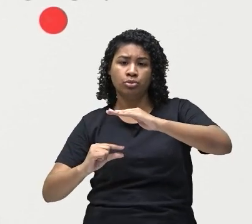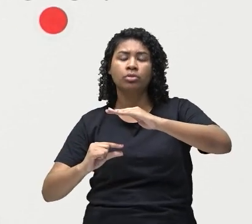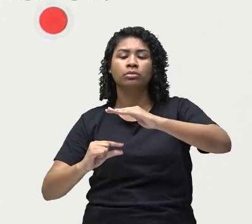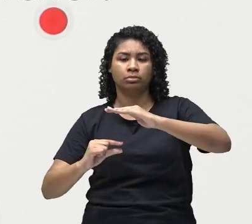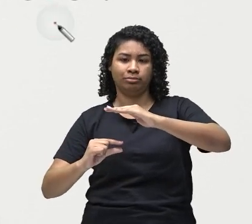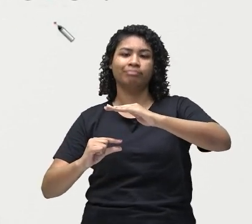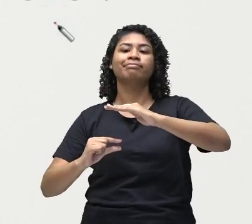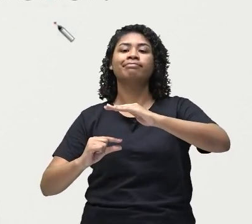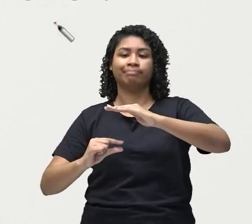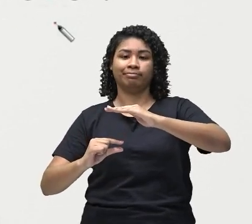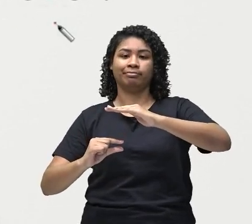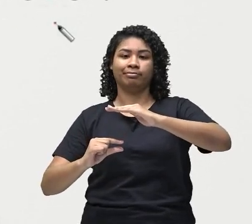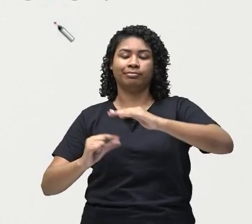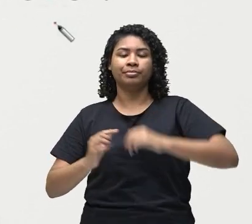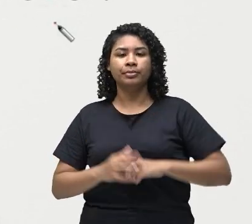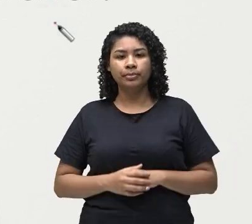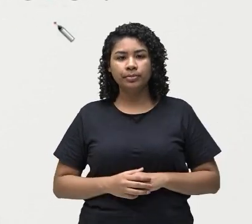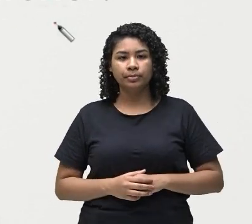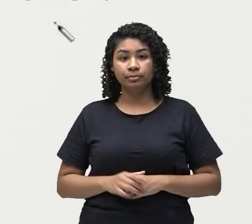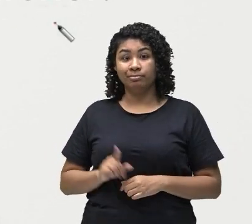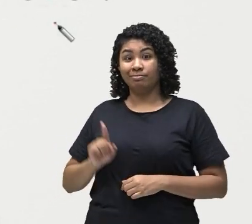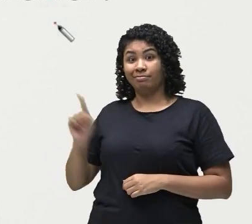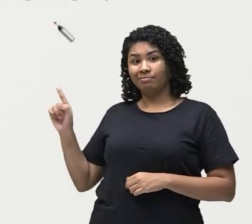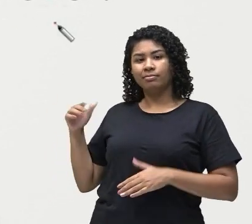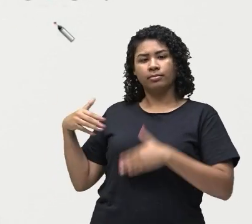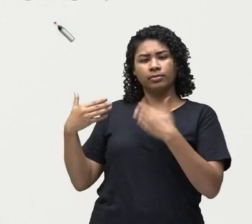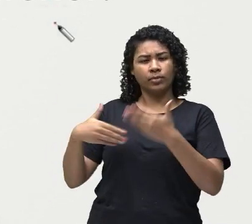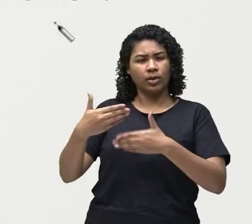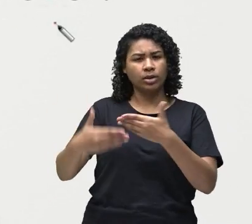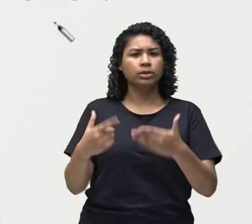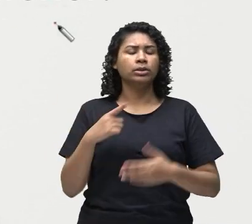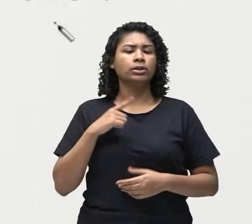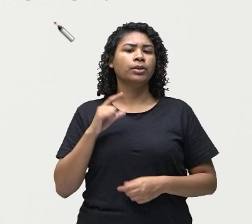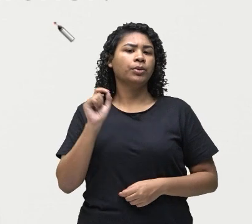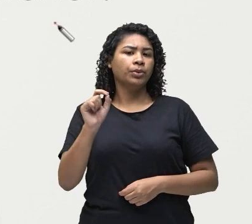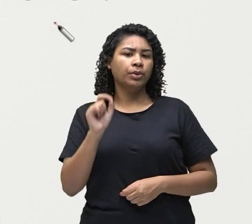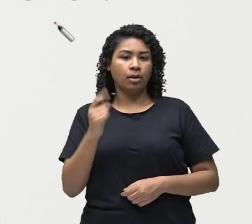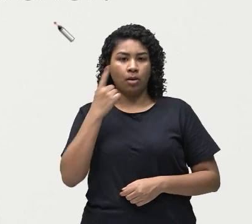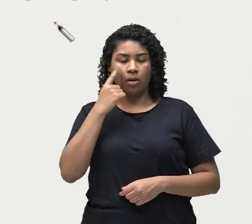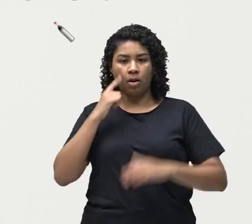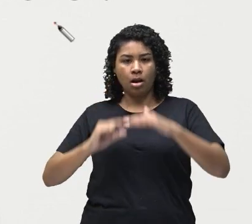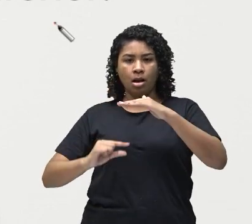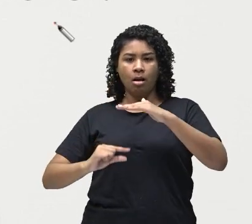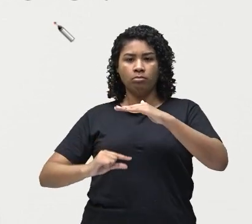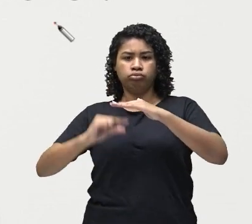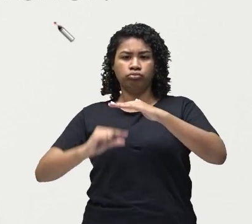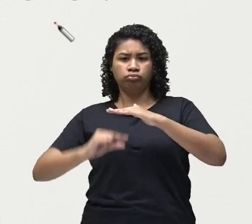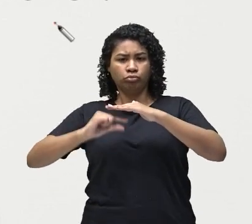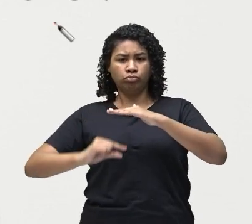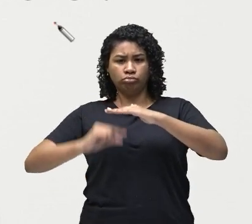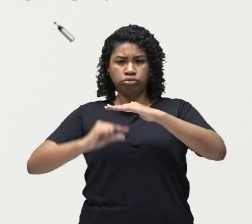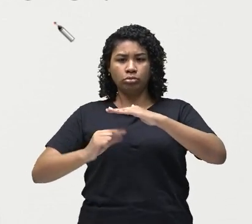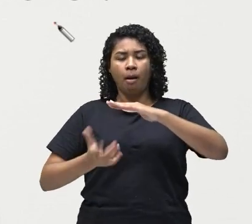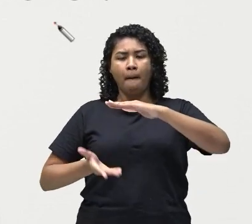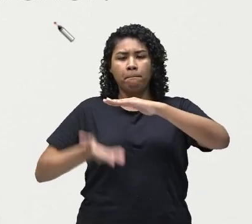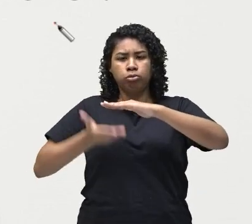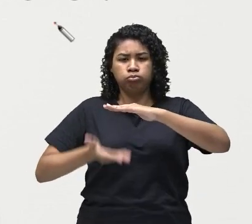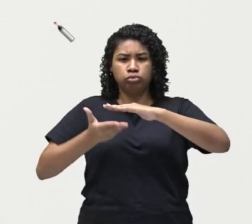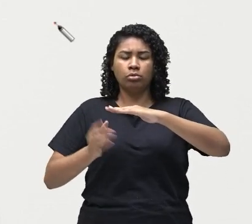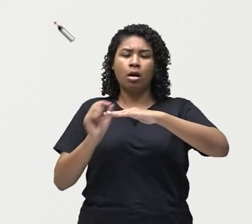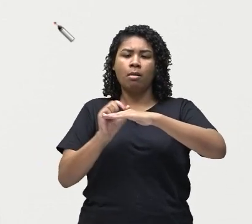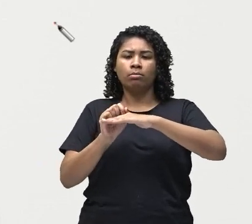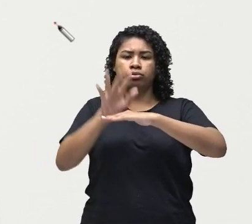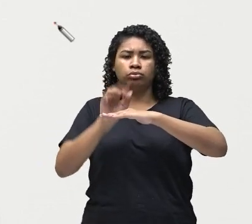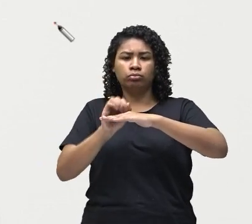o ponto morto inferior tá Então nesse processo de explosão o pistão ele vai descer né e o quarto